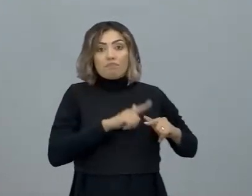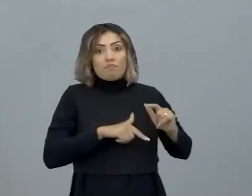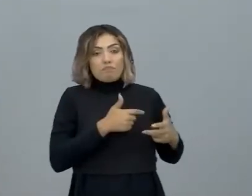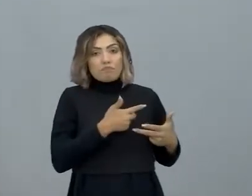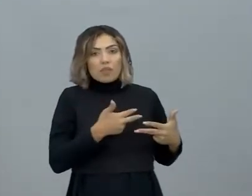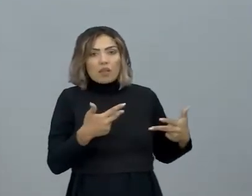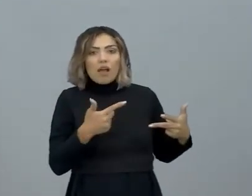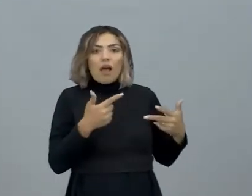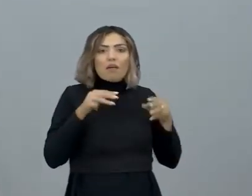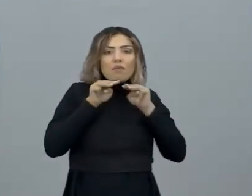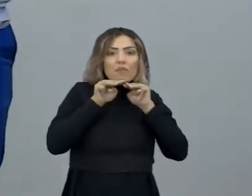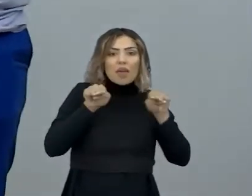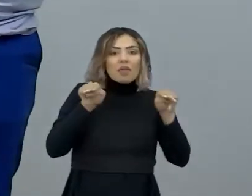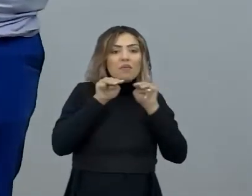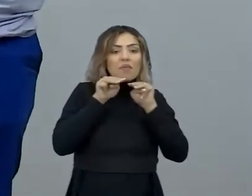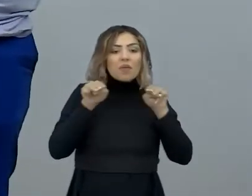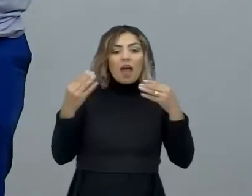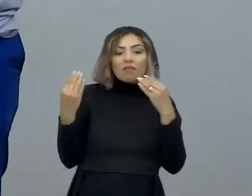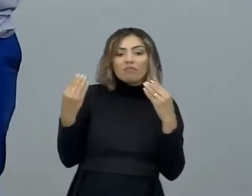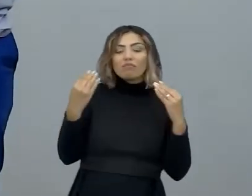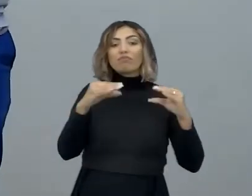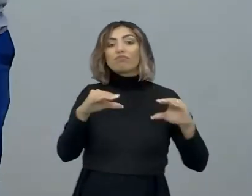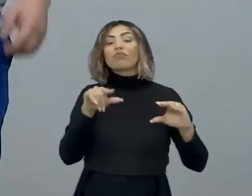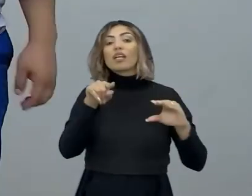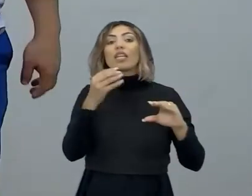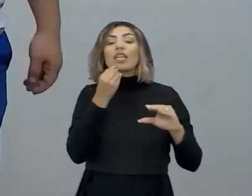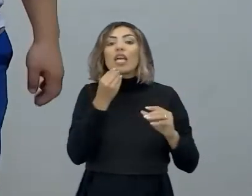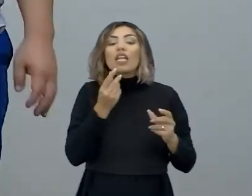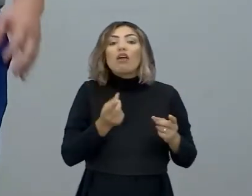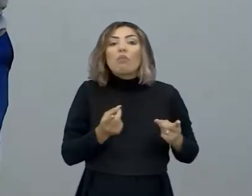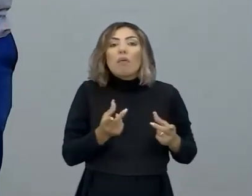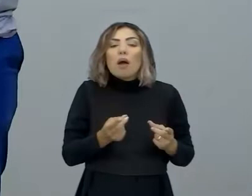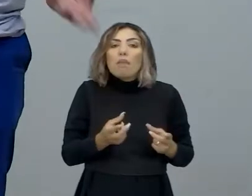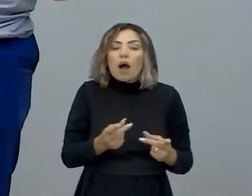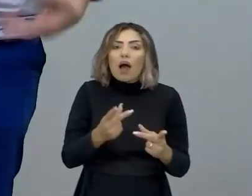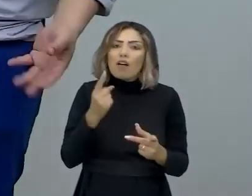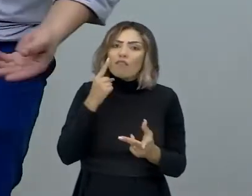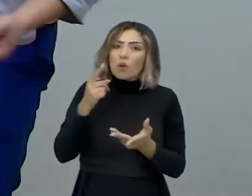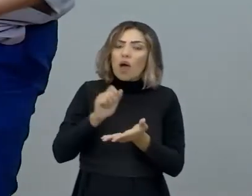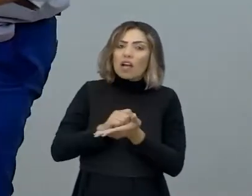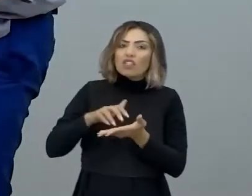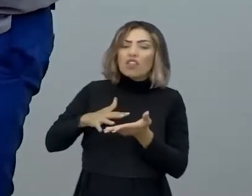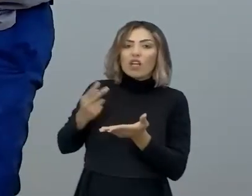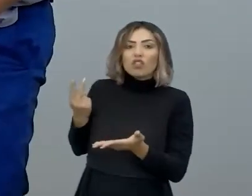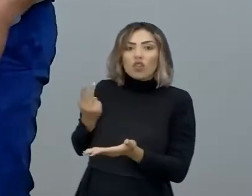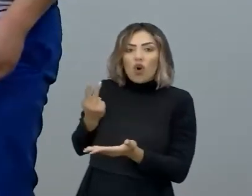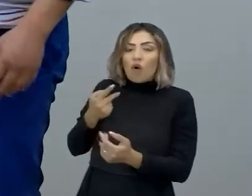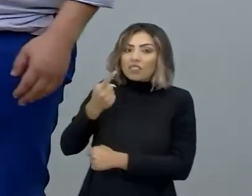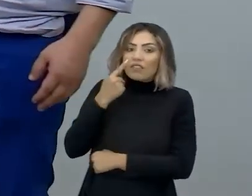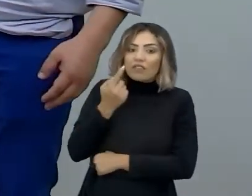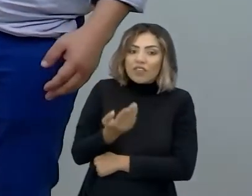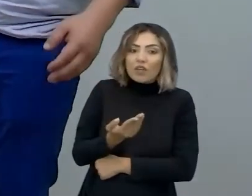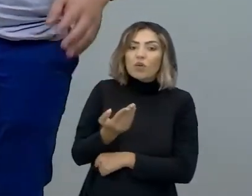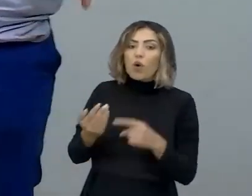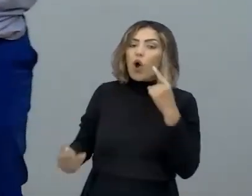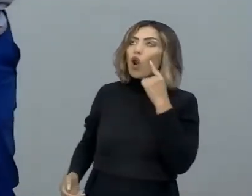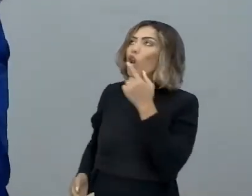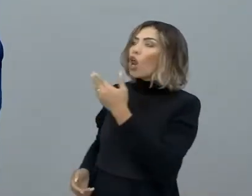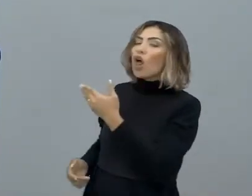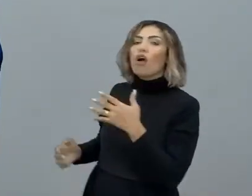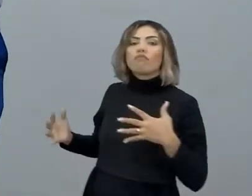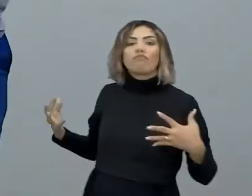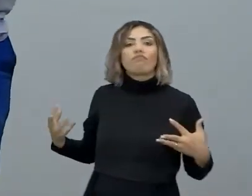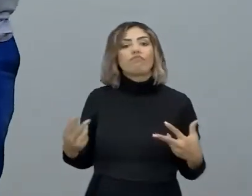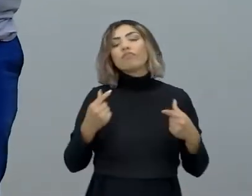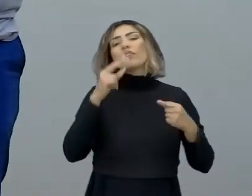né? Que a gente começou a pensar desde lá da atividade 2, como vocês viram aí no quadro integrador, né? Então, olha só,